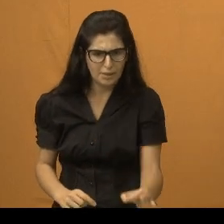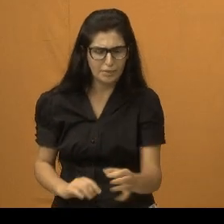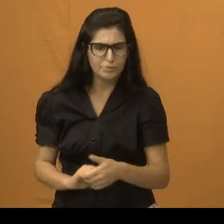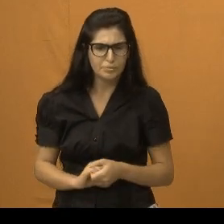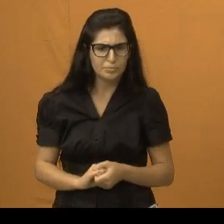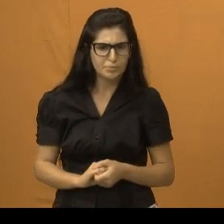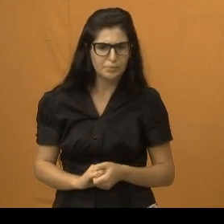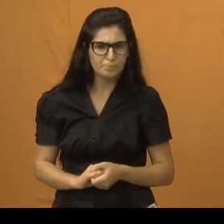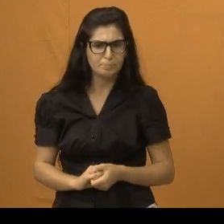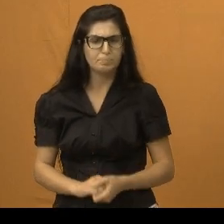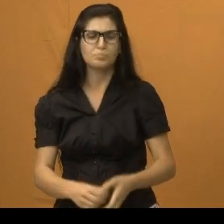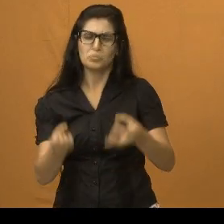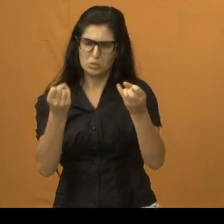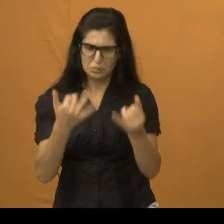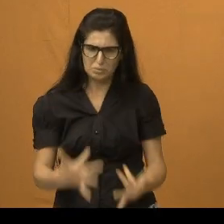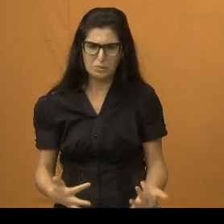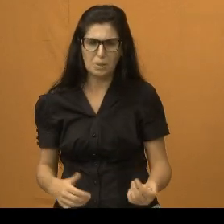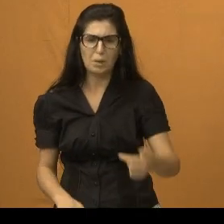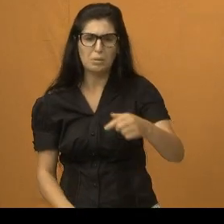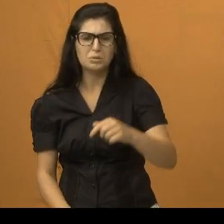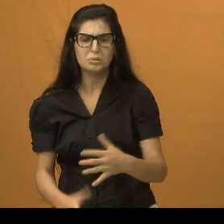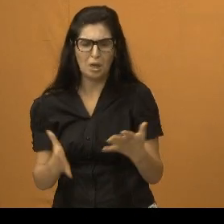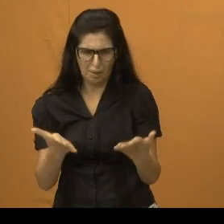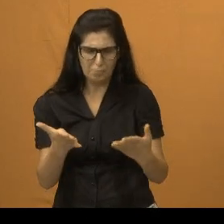que nossa receita foi de